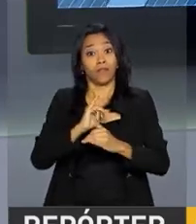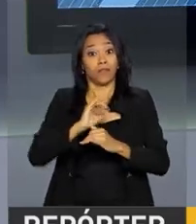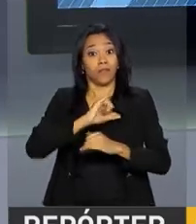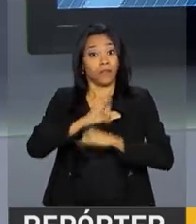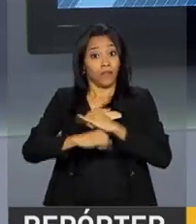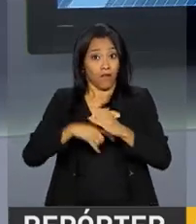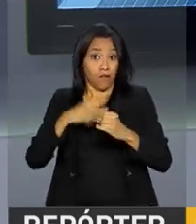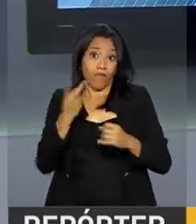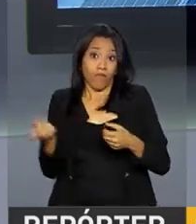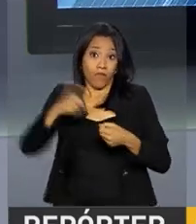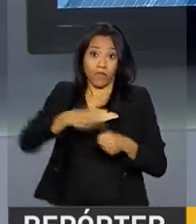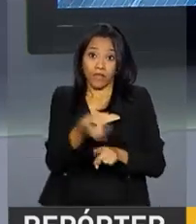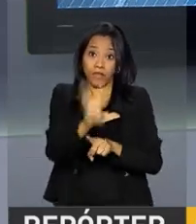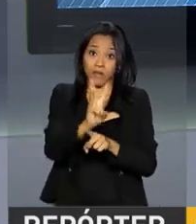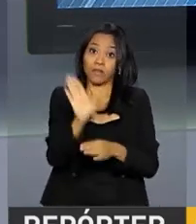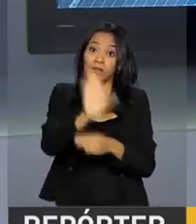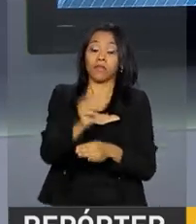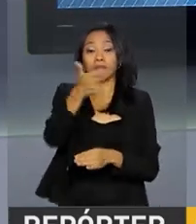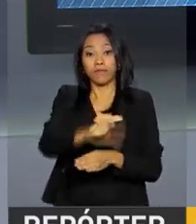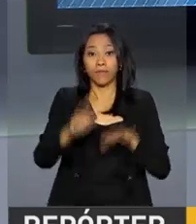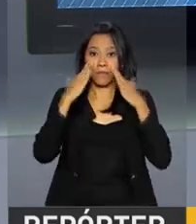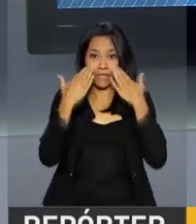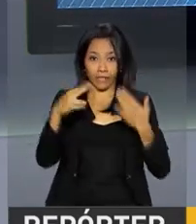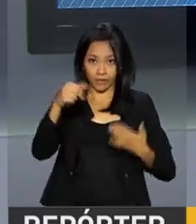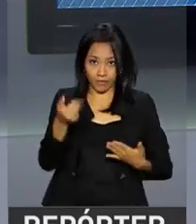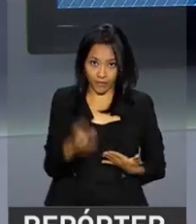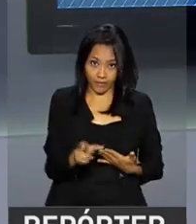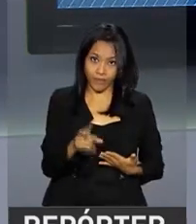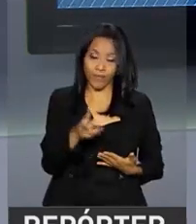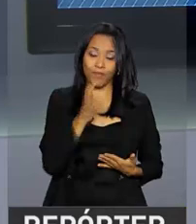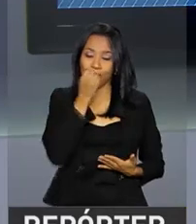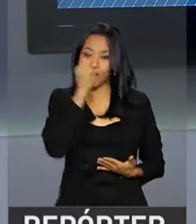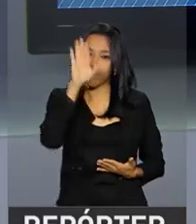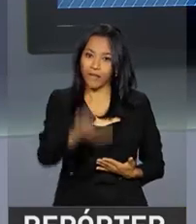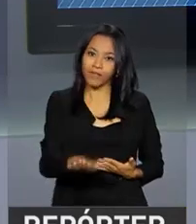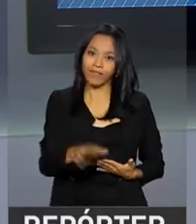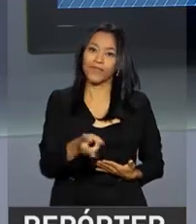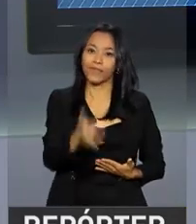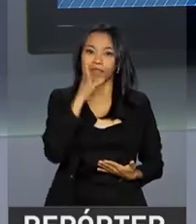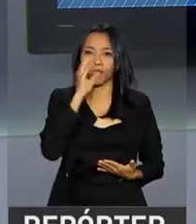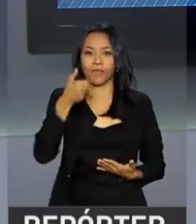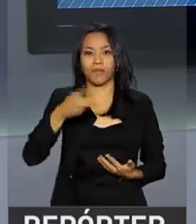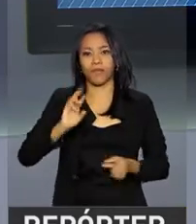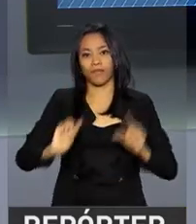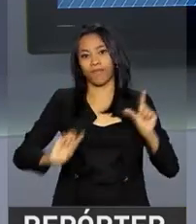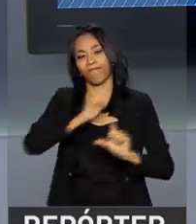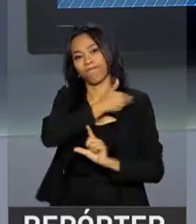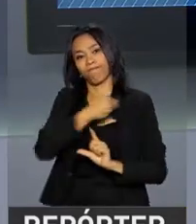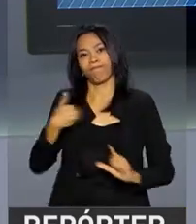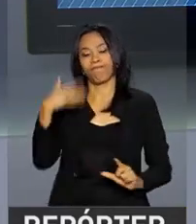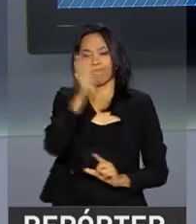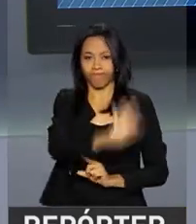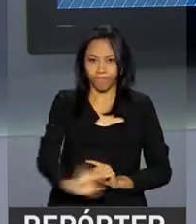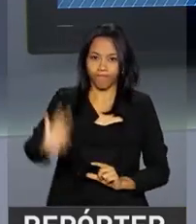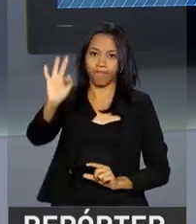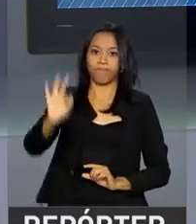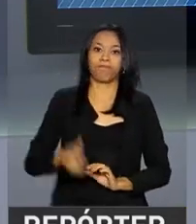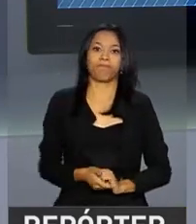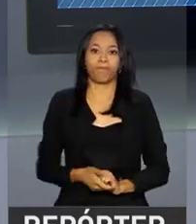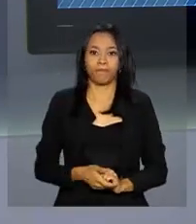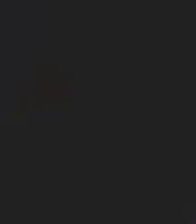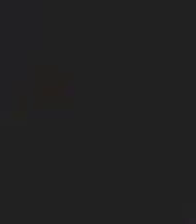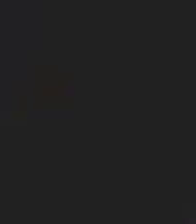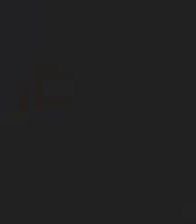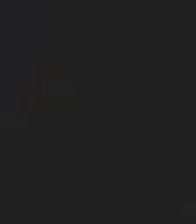voltamos às três da tarde na próxima edição do repórter nbr uma boa tarde pra você continue na nbr a tv do governo federal